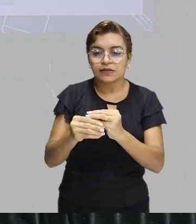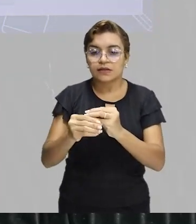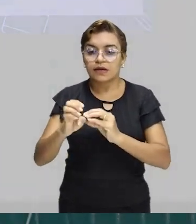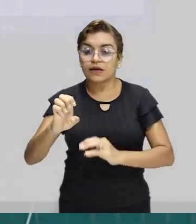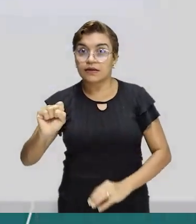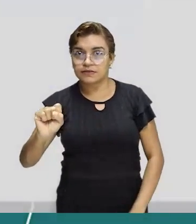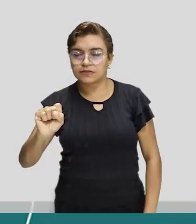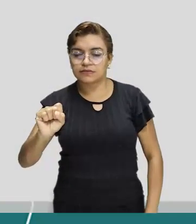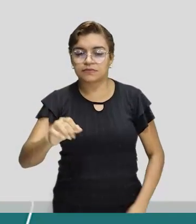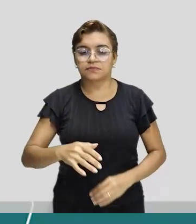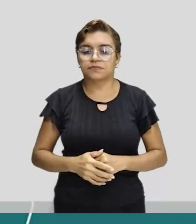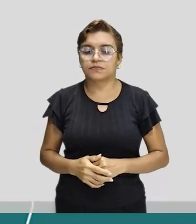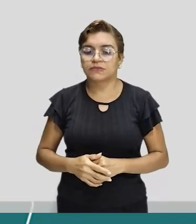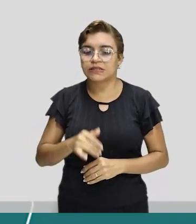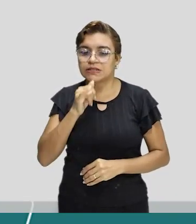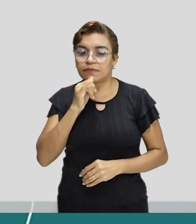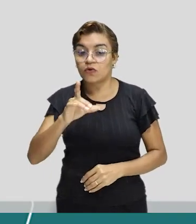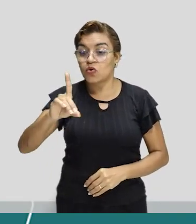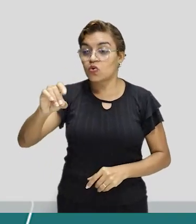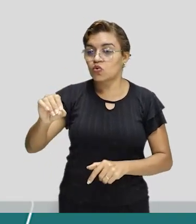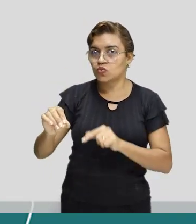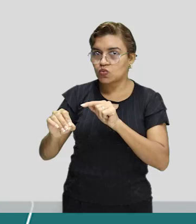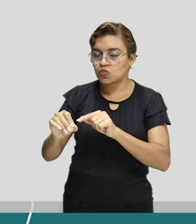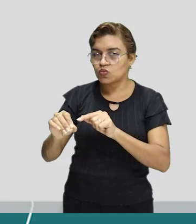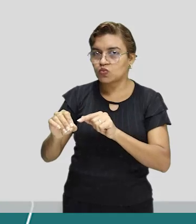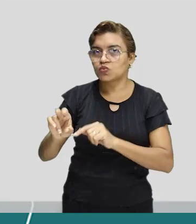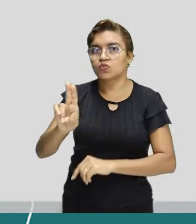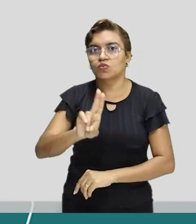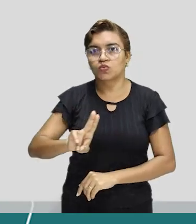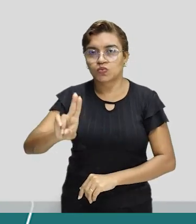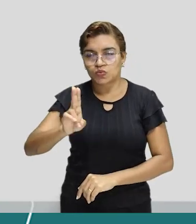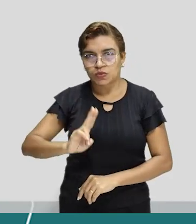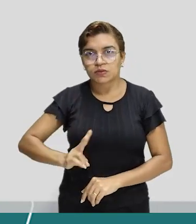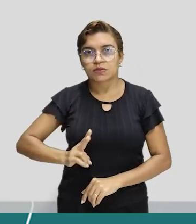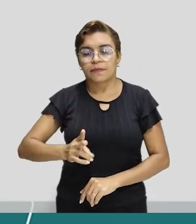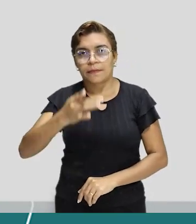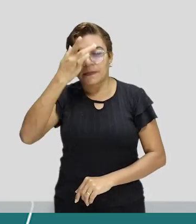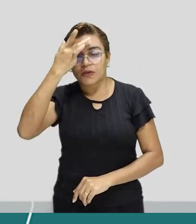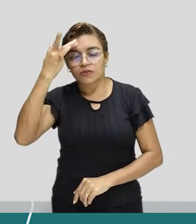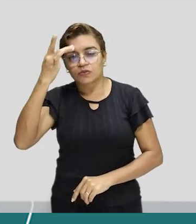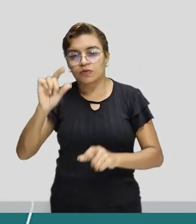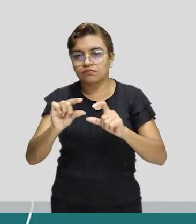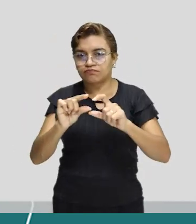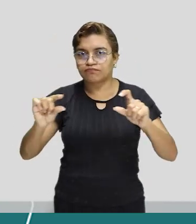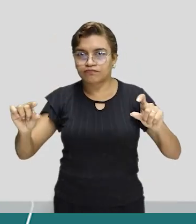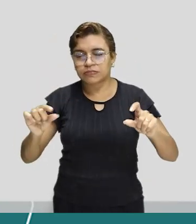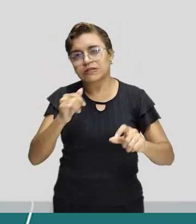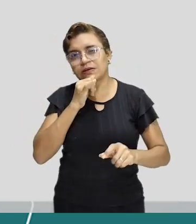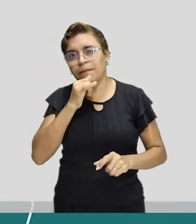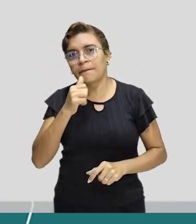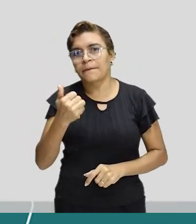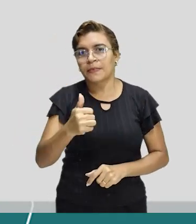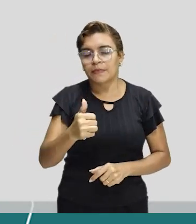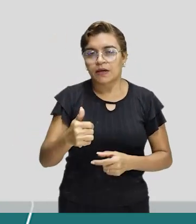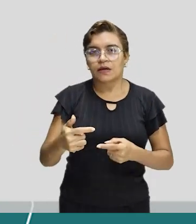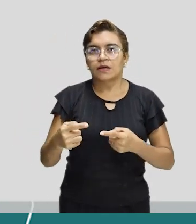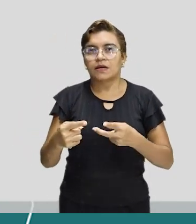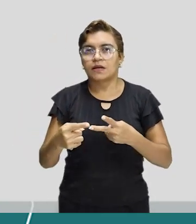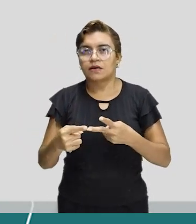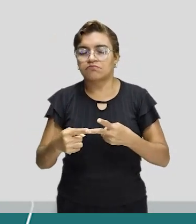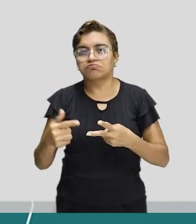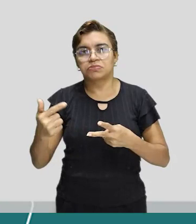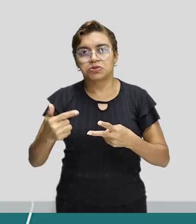olha só, o do eu vou usar para todas as pessoas do discurso, primeira, segunda e as pessoas do